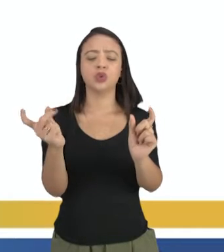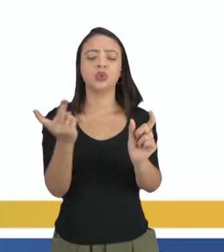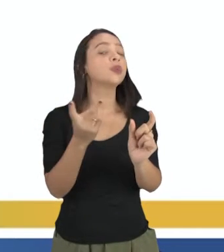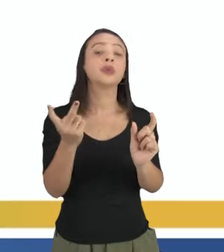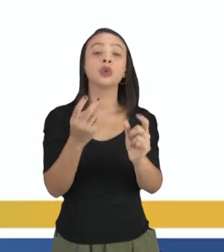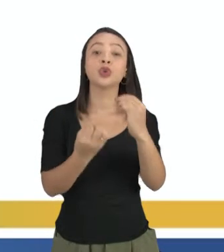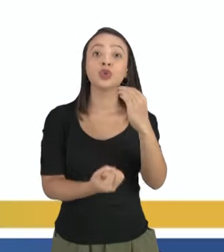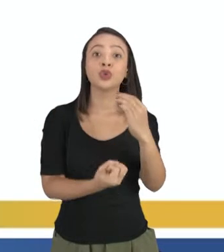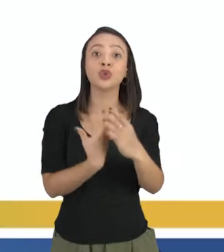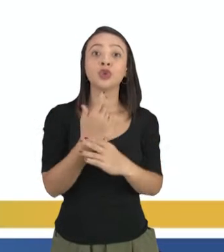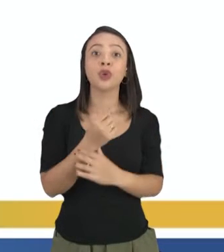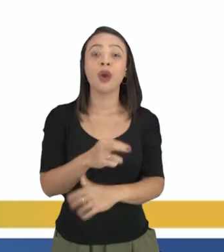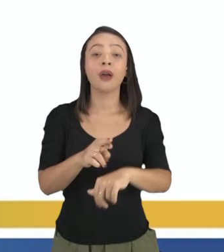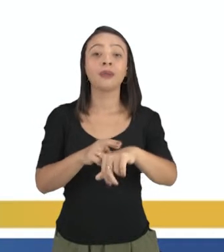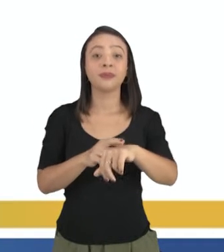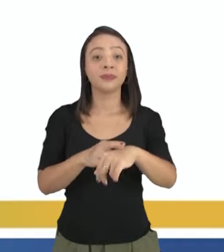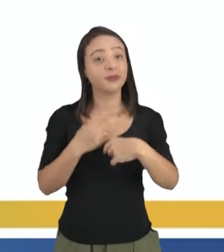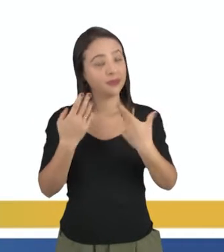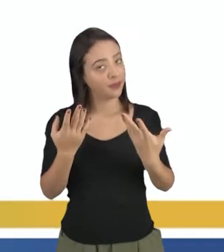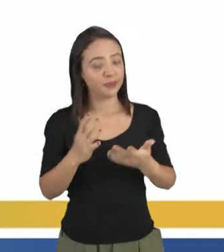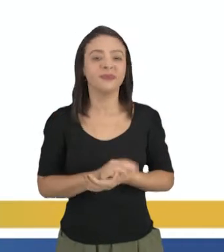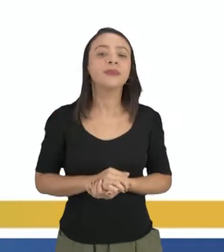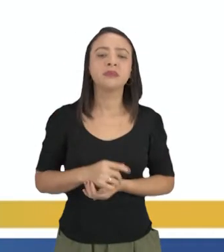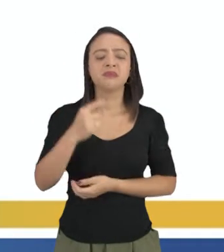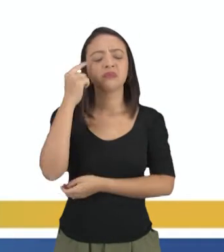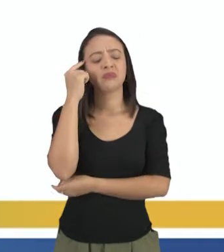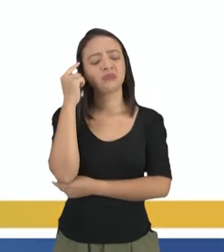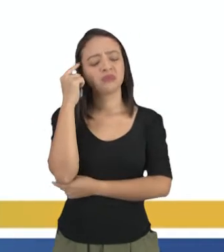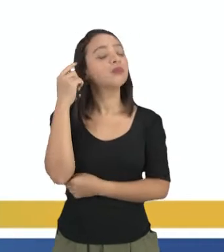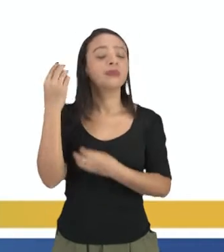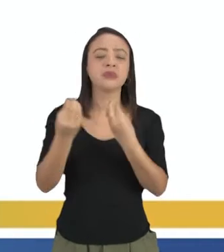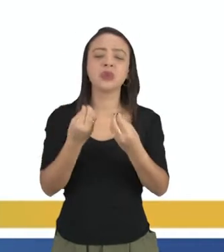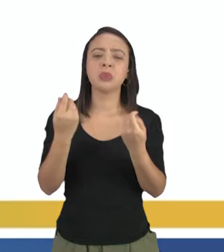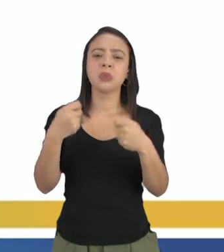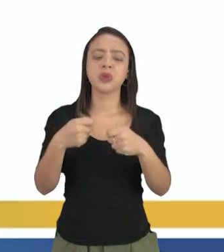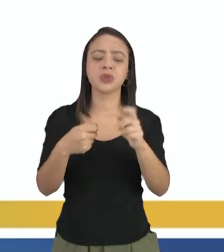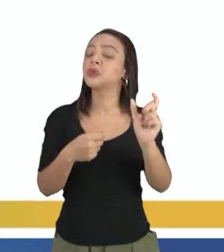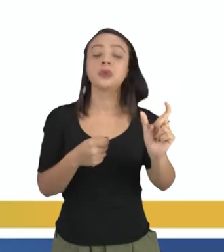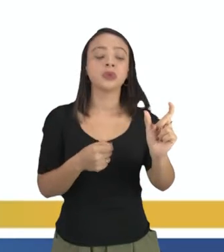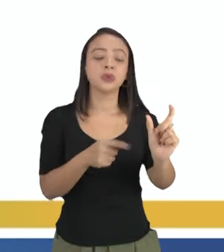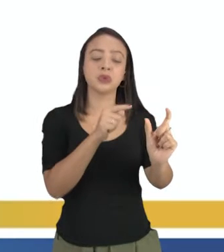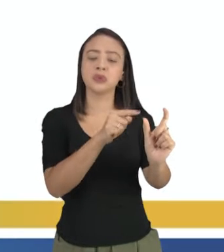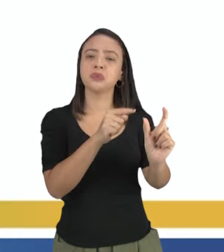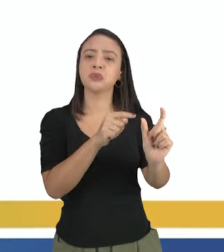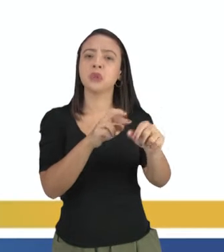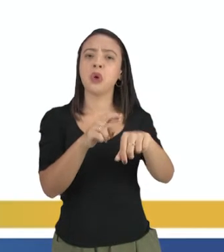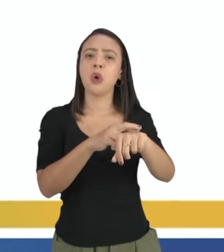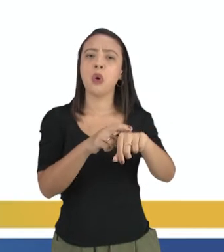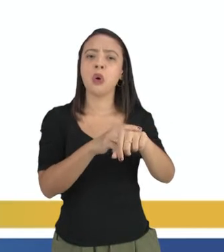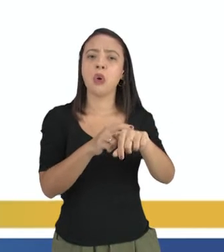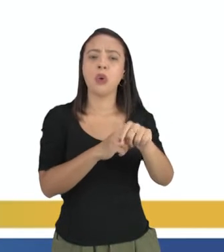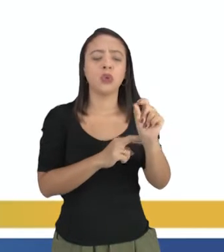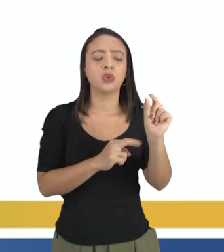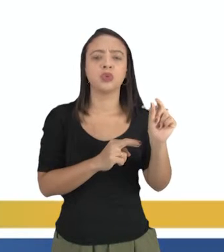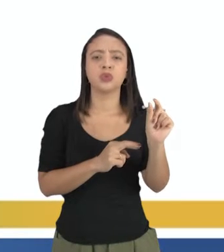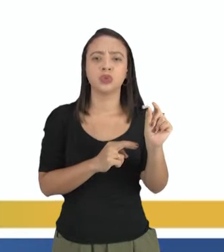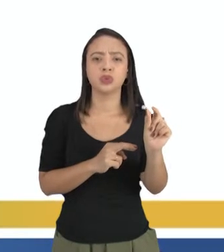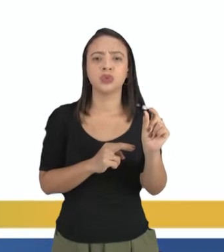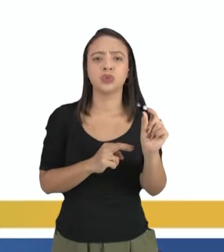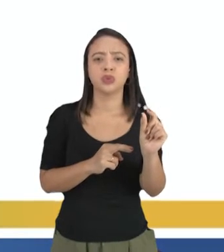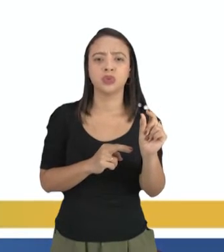ervilhas nasceram púrpura. Então, ele ficou intrigado com isso. Como que eu posso ter cruzado uma ervilha, uma ervilha com